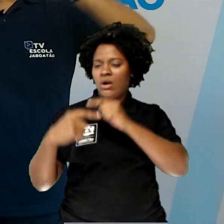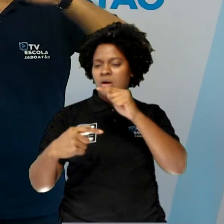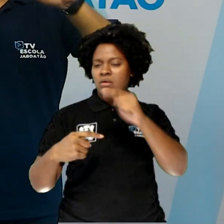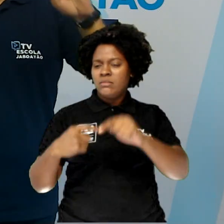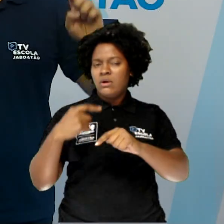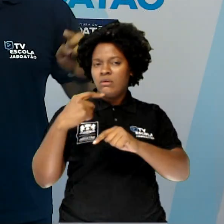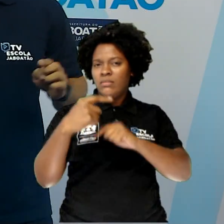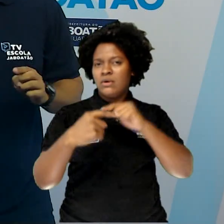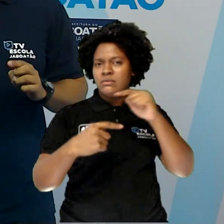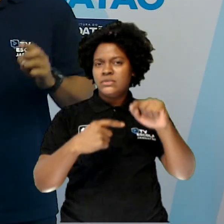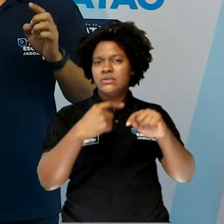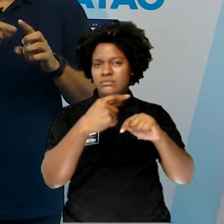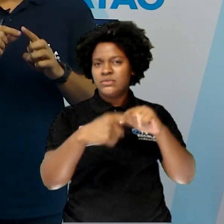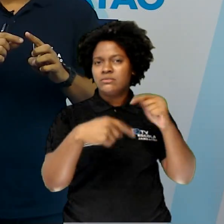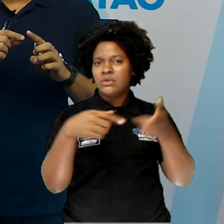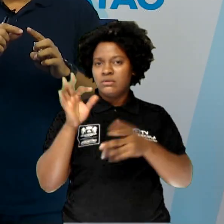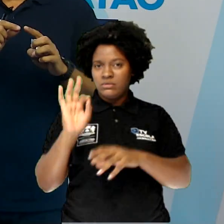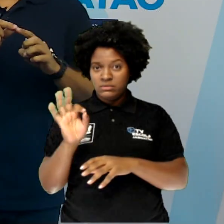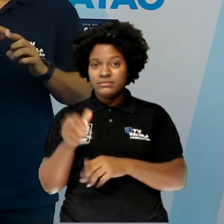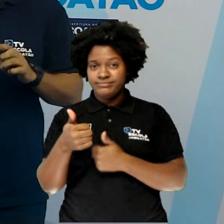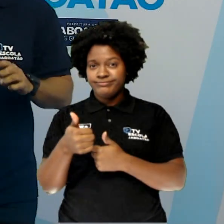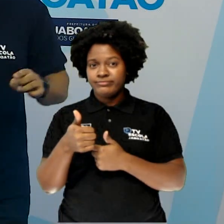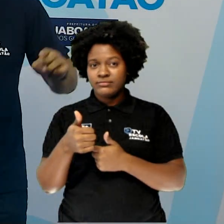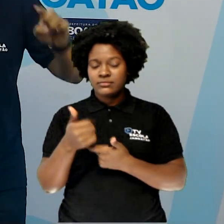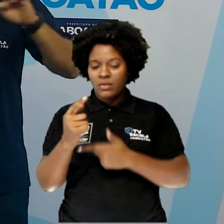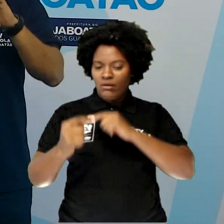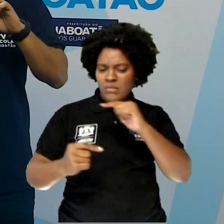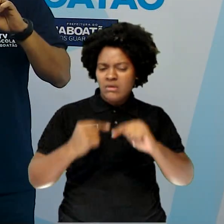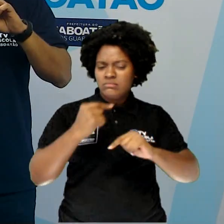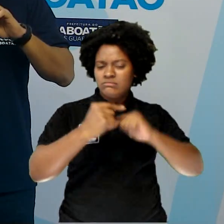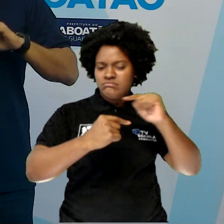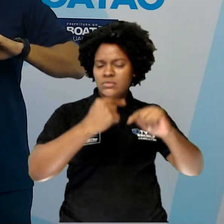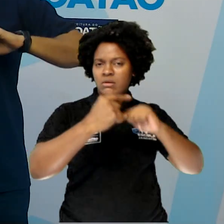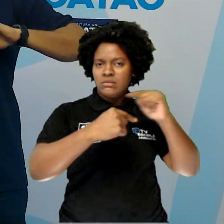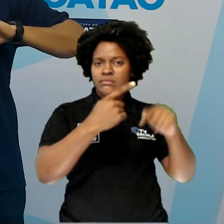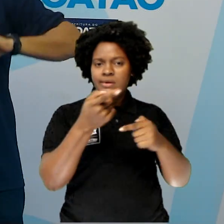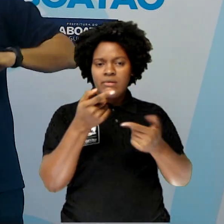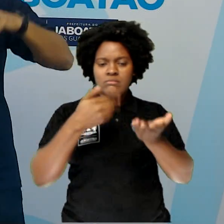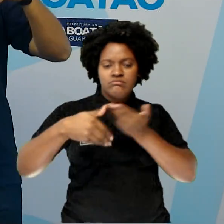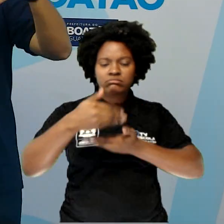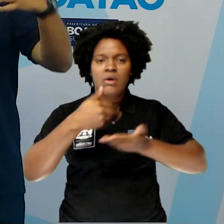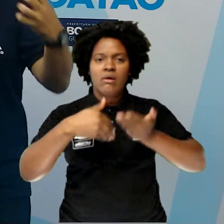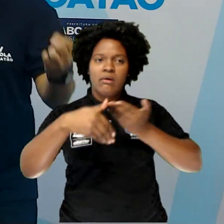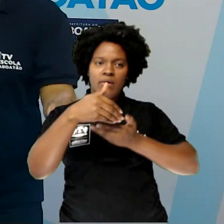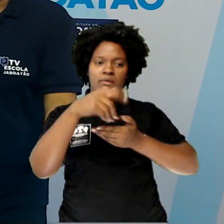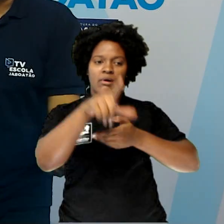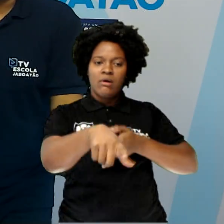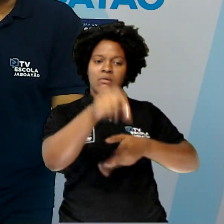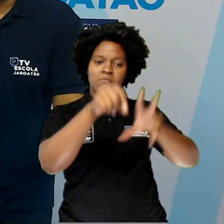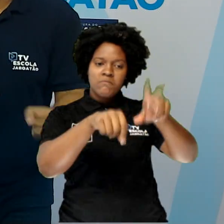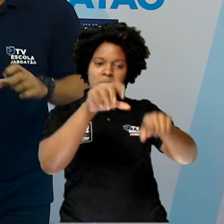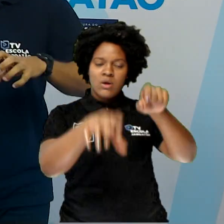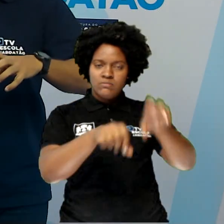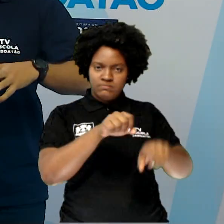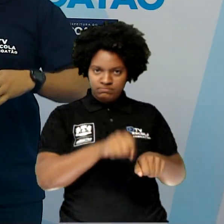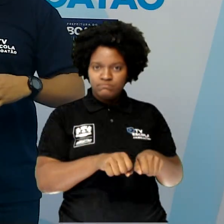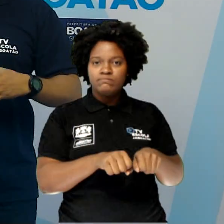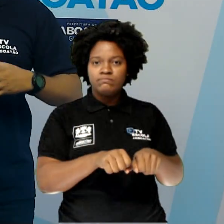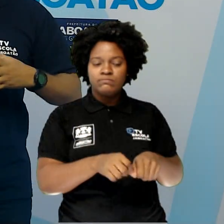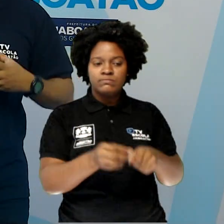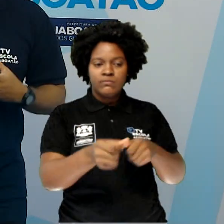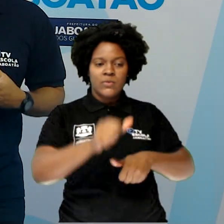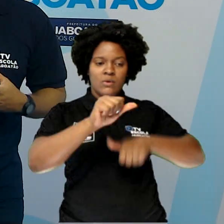cadeia de produção, correto? Essa cadeia de produção, ela envolve a retirada de matéria-prima, que vai